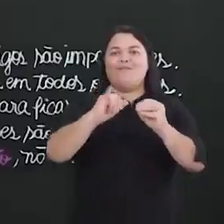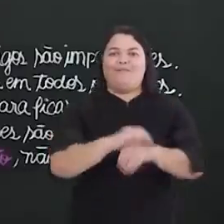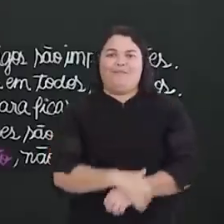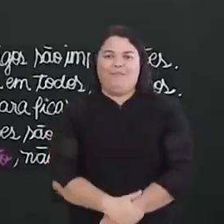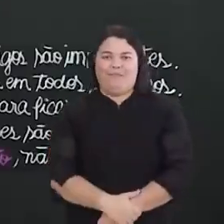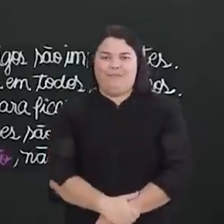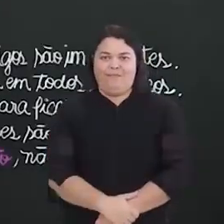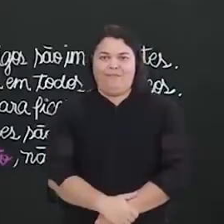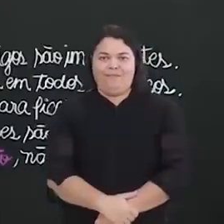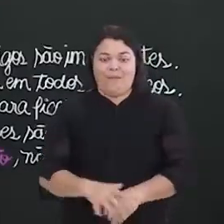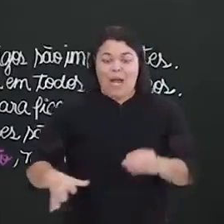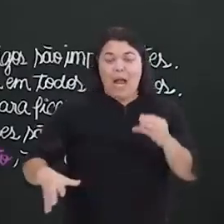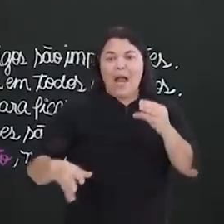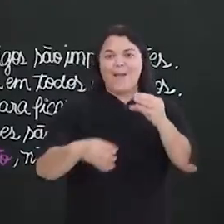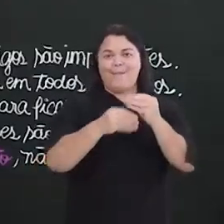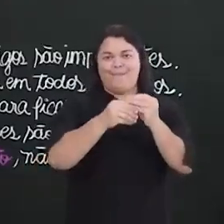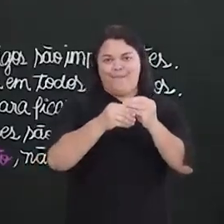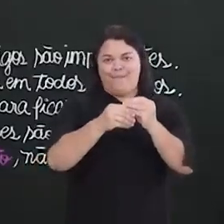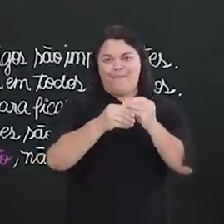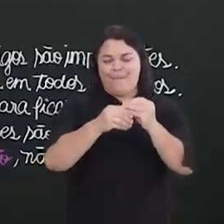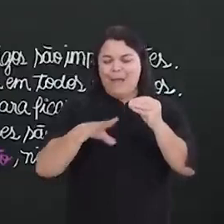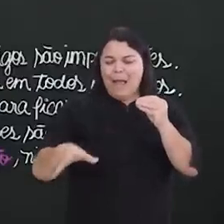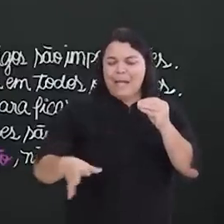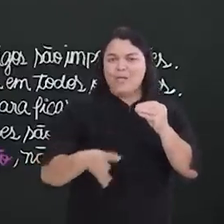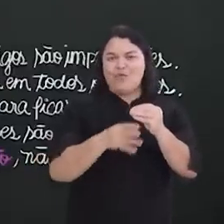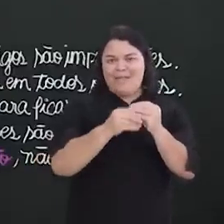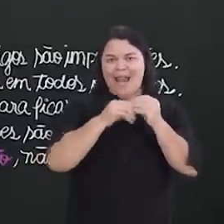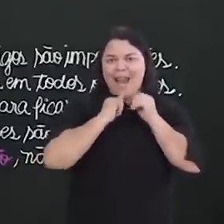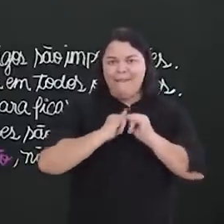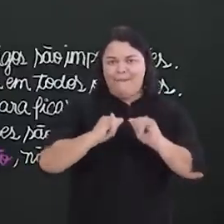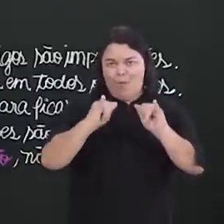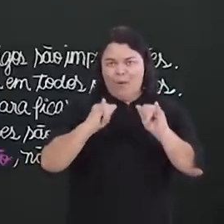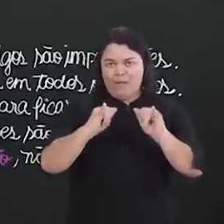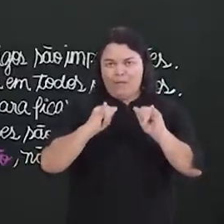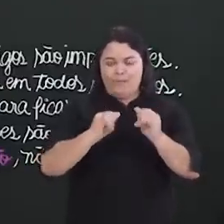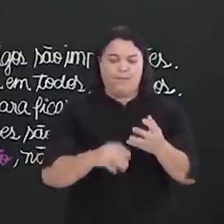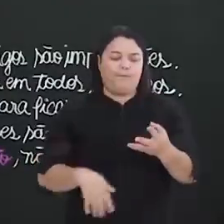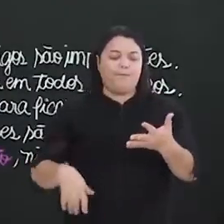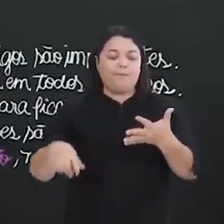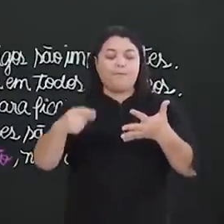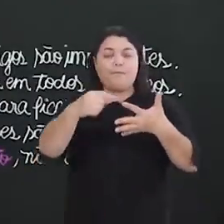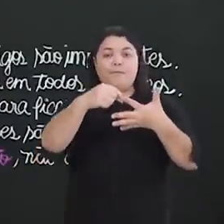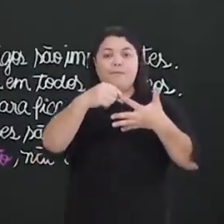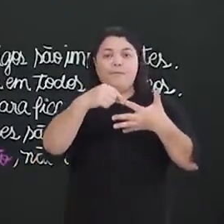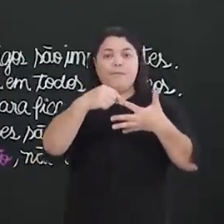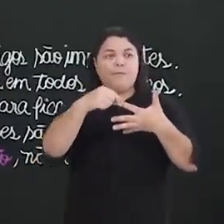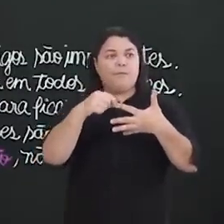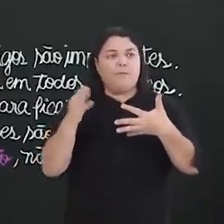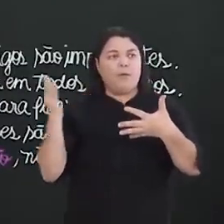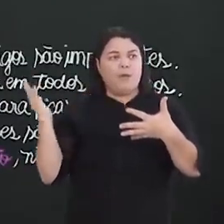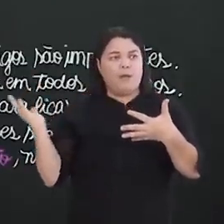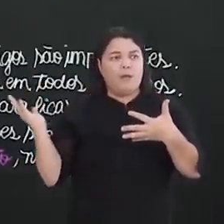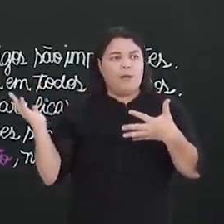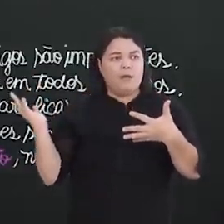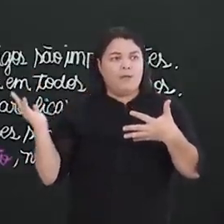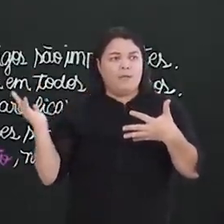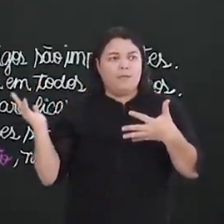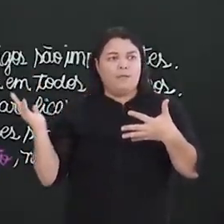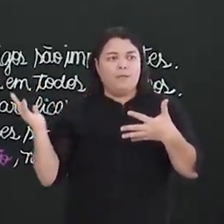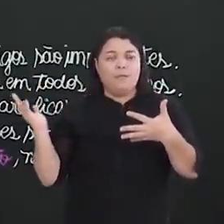nesse caso, a gente diz que é uma relação de adição. Um outro tipo de coordenada sindética é a